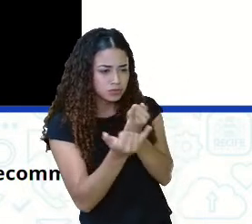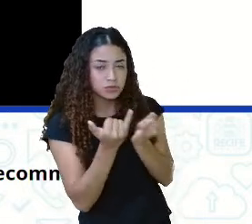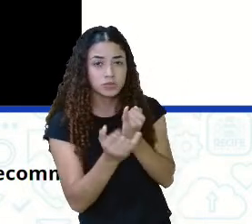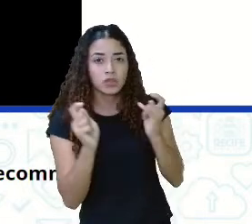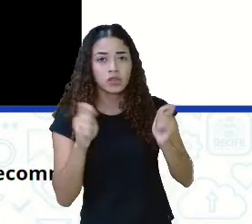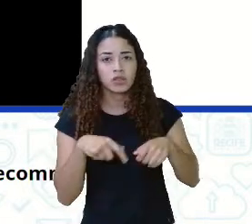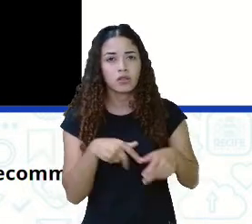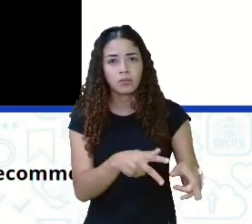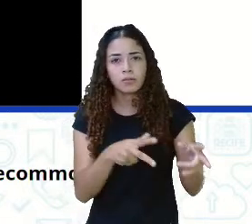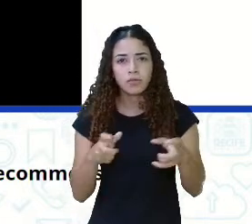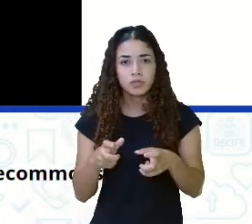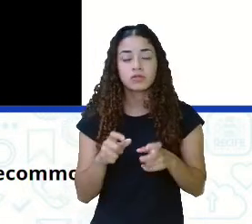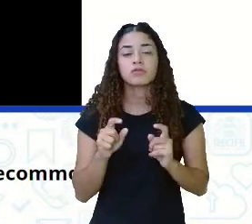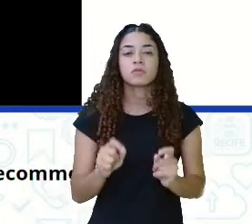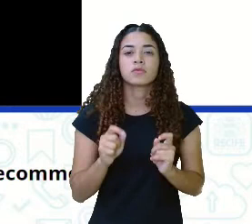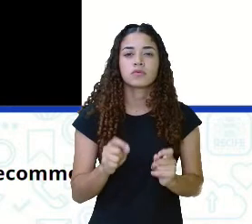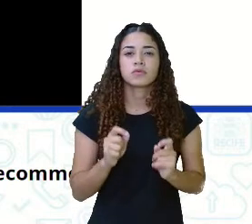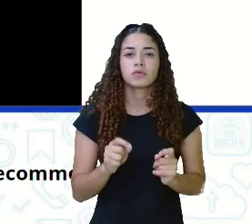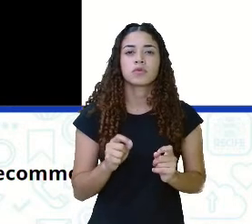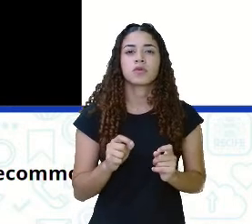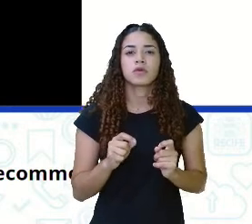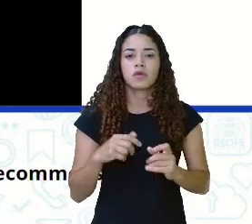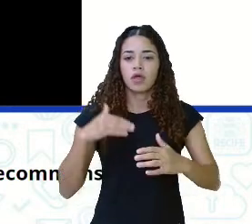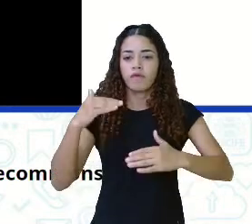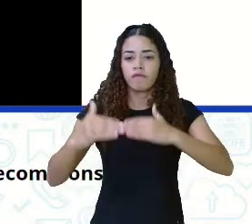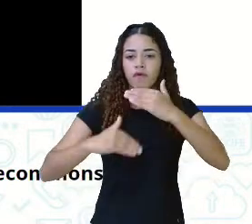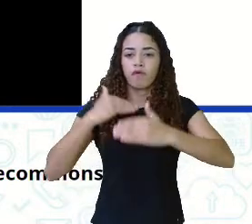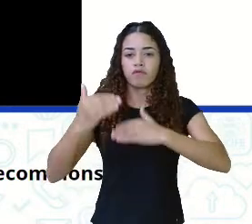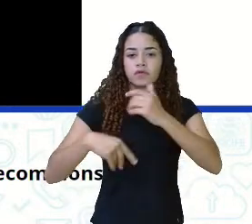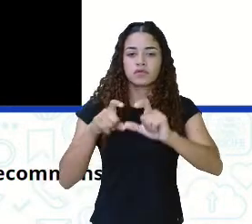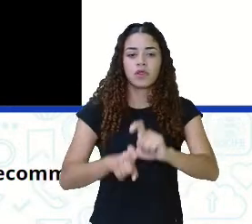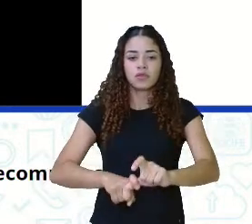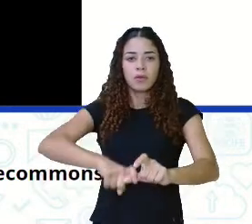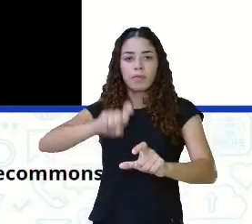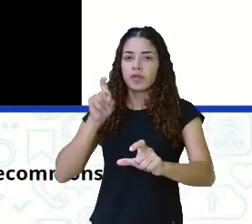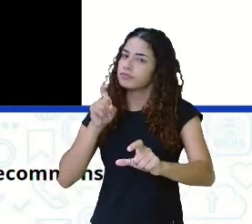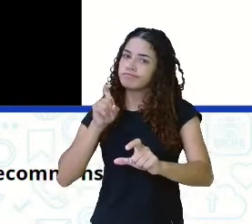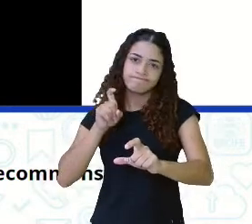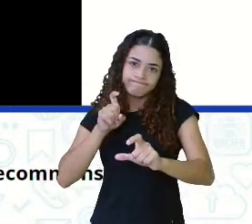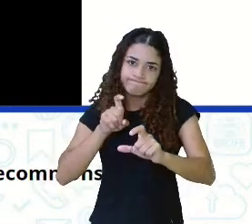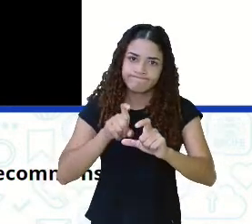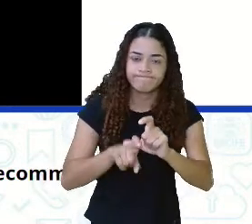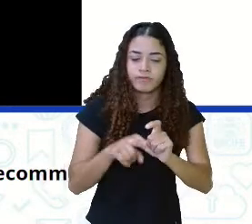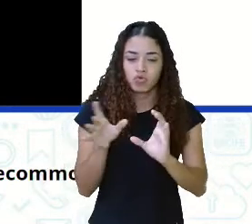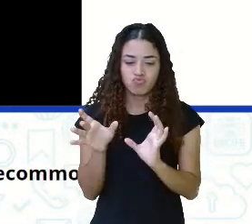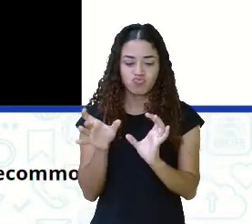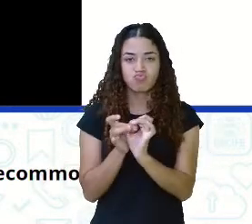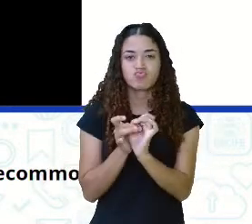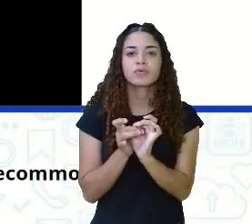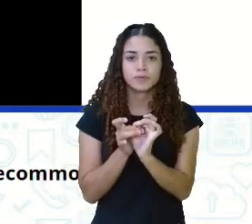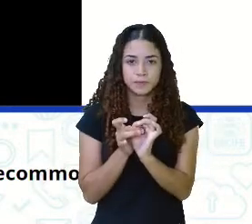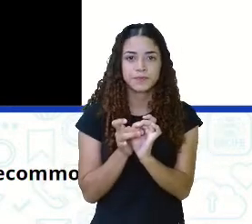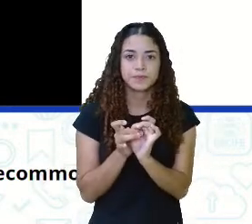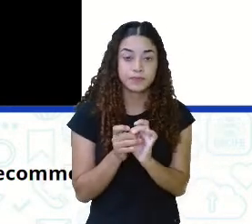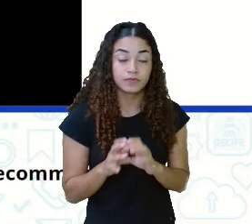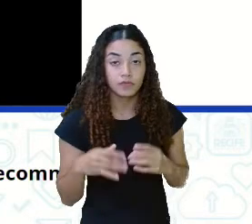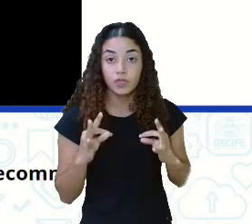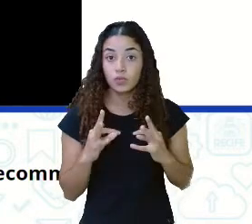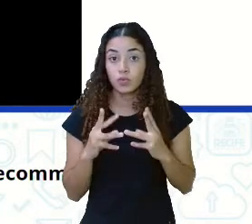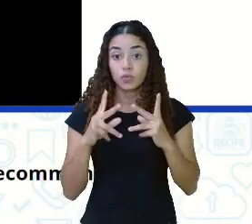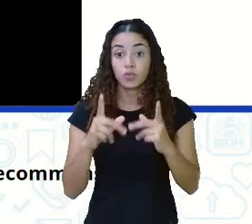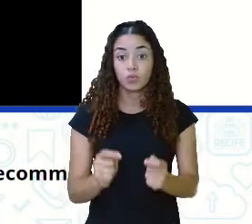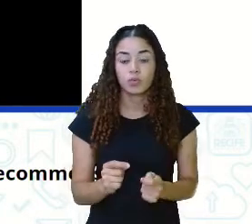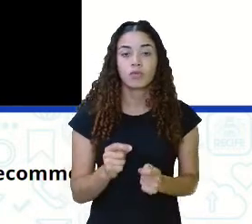seria improvável que eles se desenvolvessem de forma independente uns dos outros. Por exemplo, todas as formas de vida